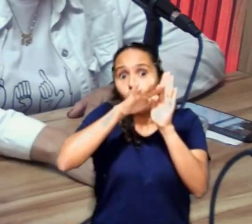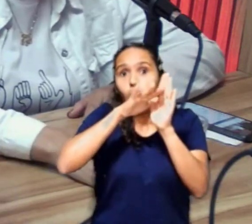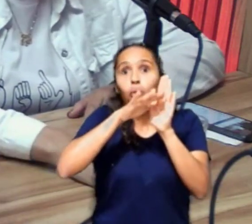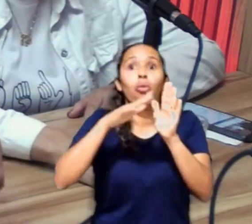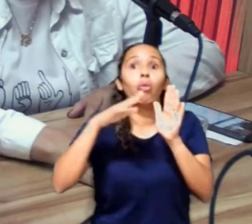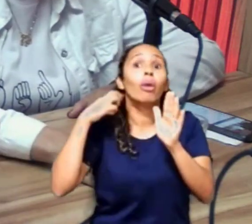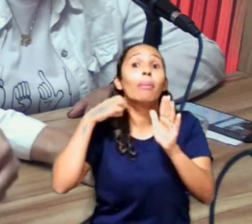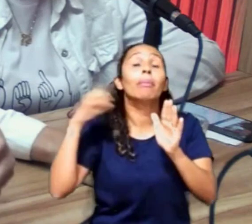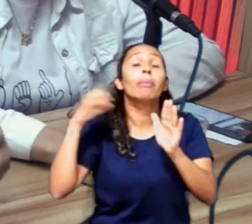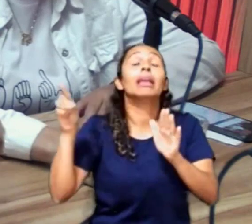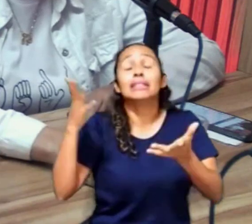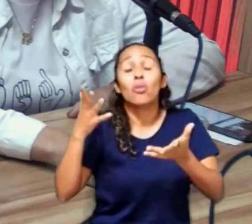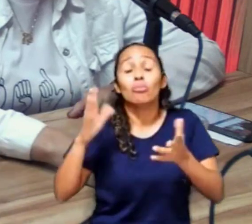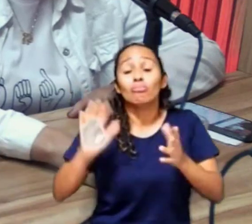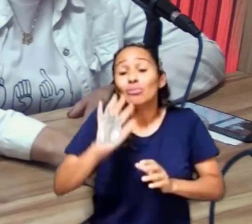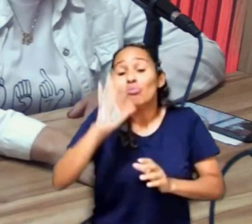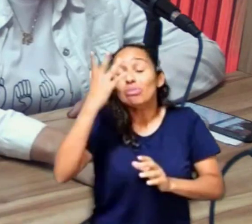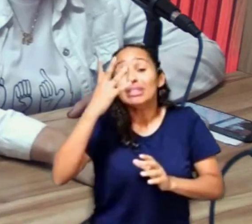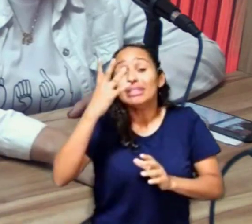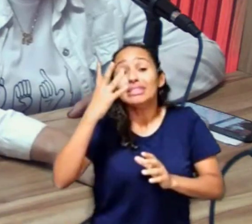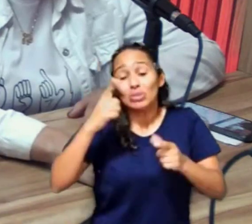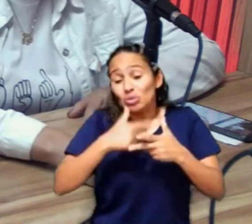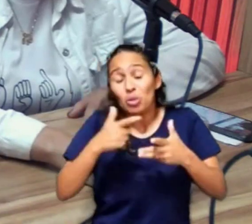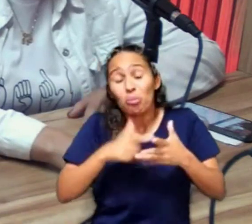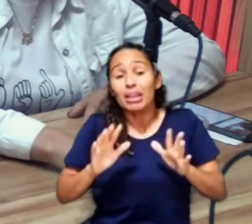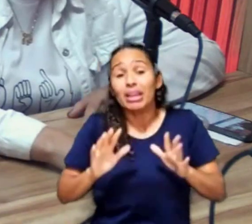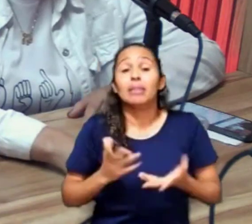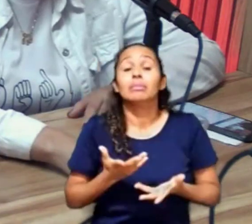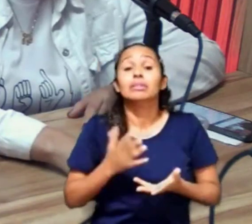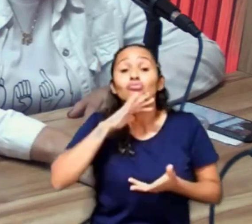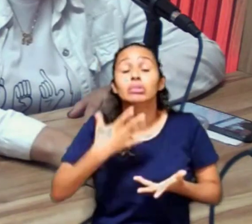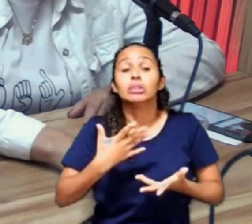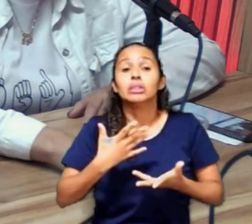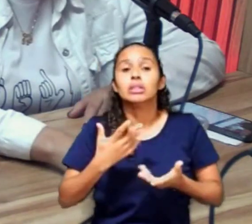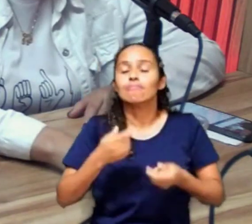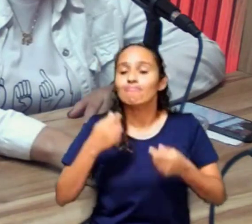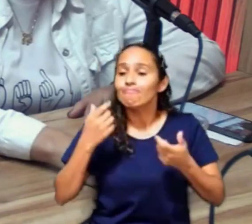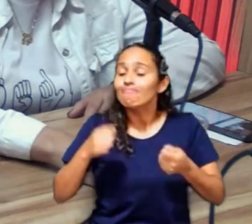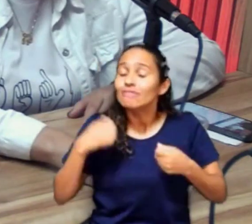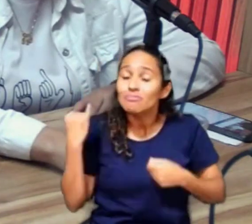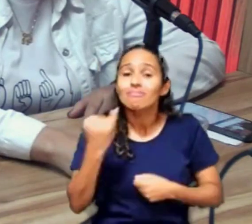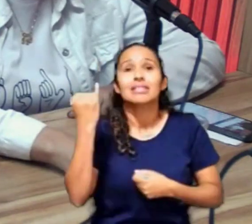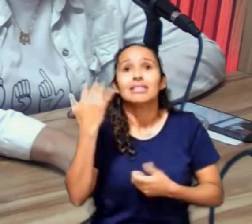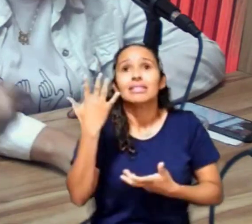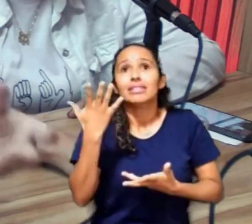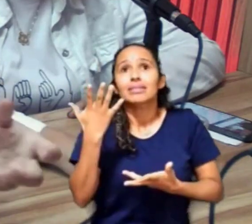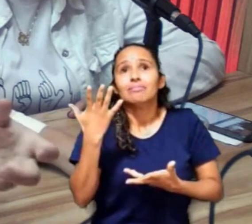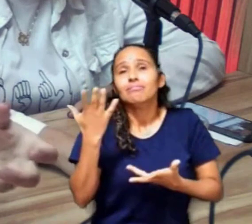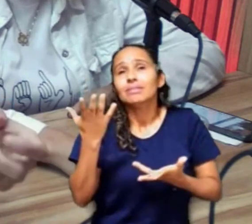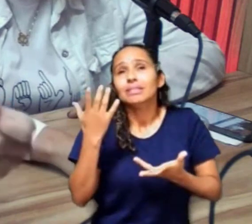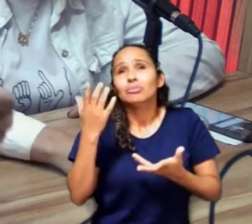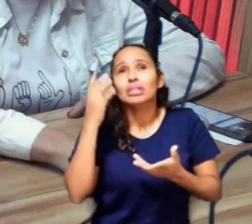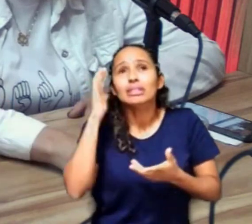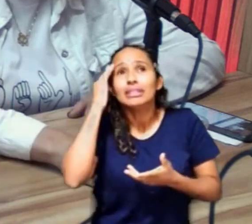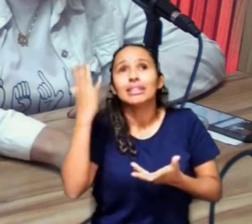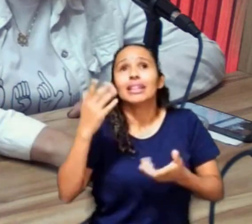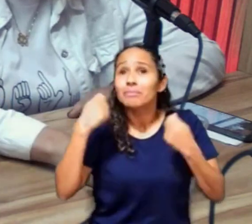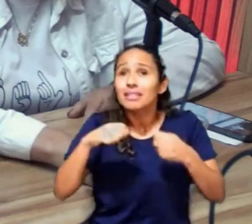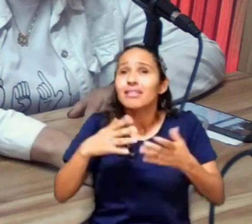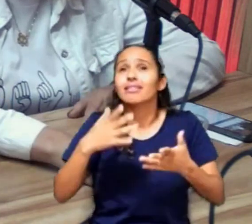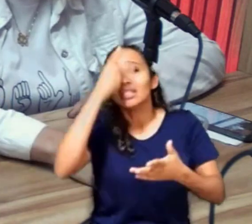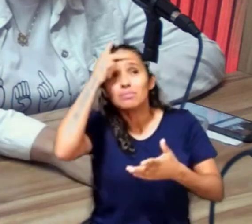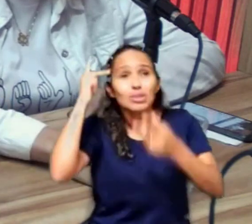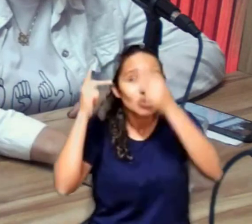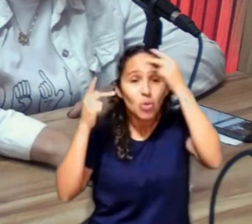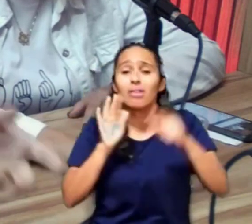de ter alguém que seja caridoso, né? Ao ponto de